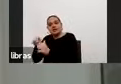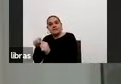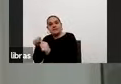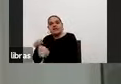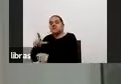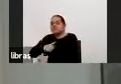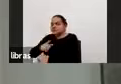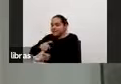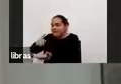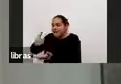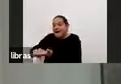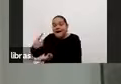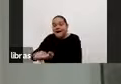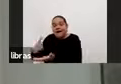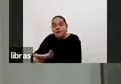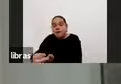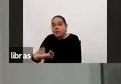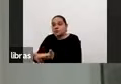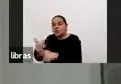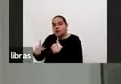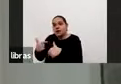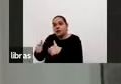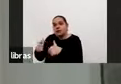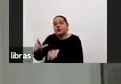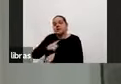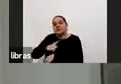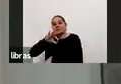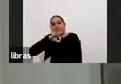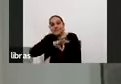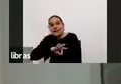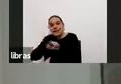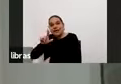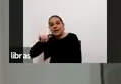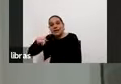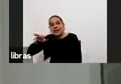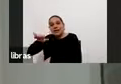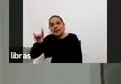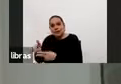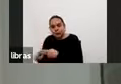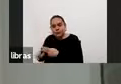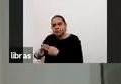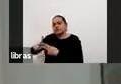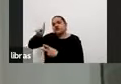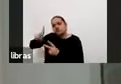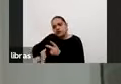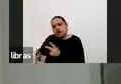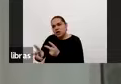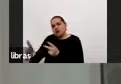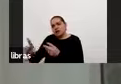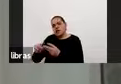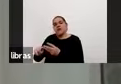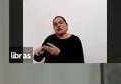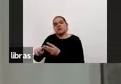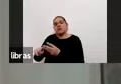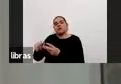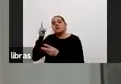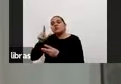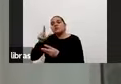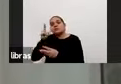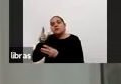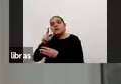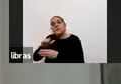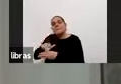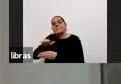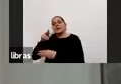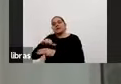acordos, garantido que o trabalhador recebesse pelo menos o salário líquido, Sim. manteve direitos, ou seja, ampliou garantias